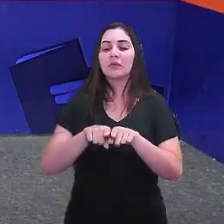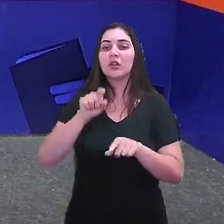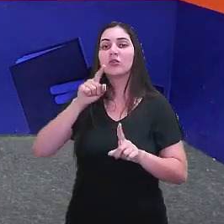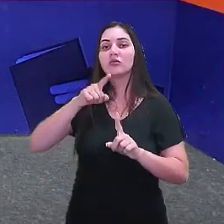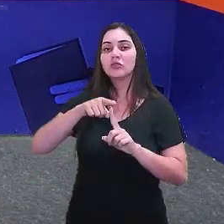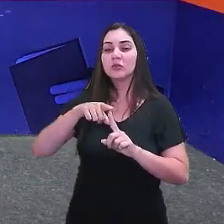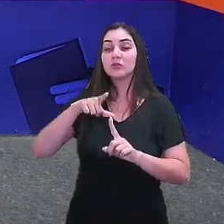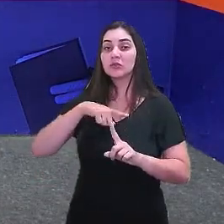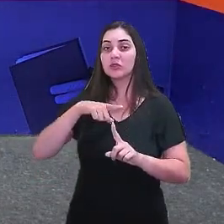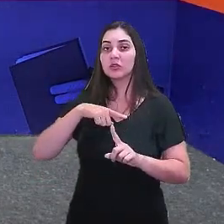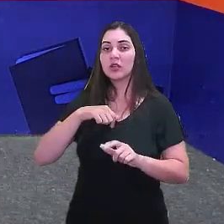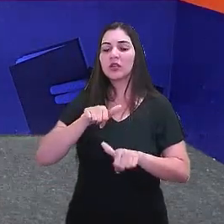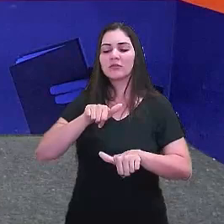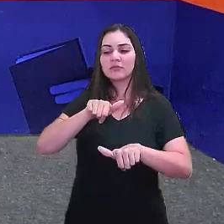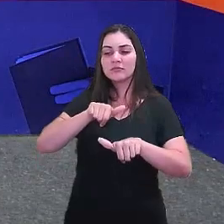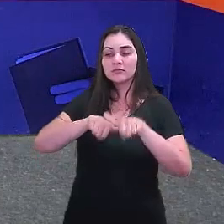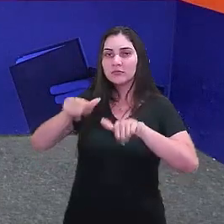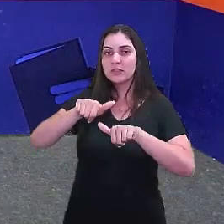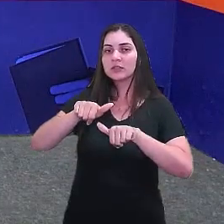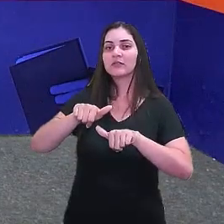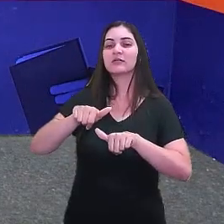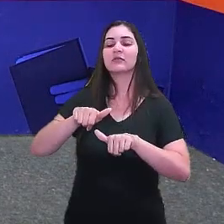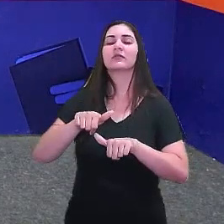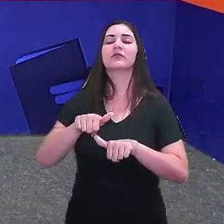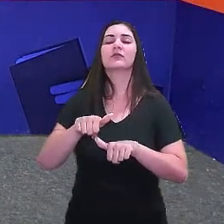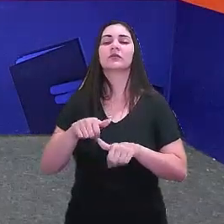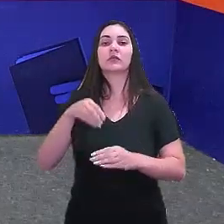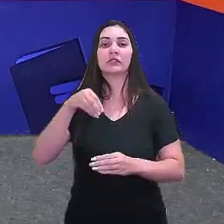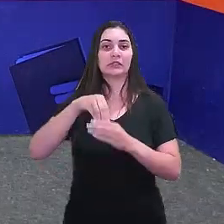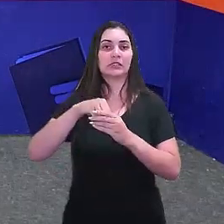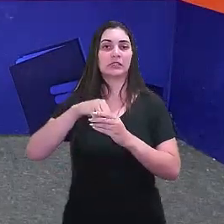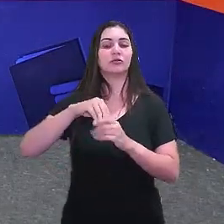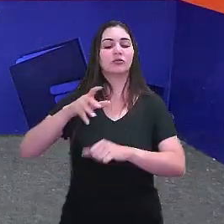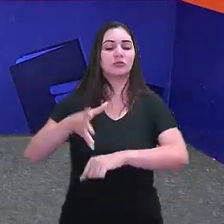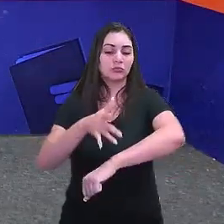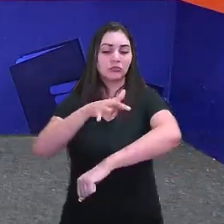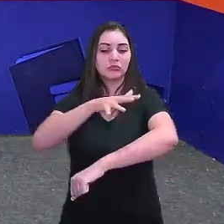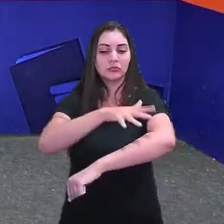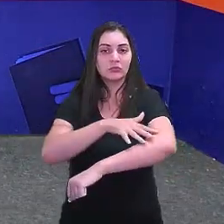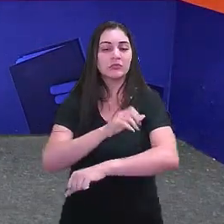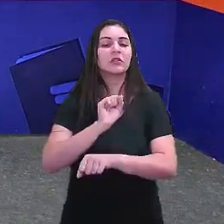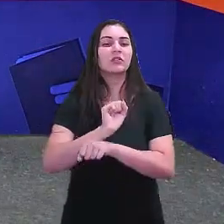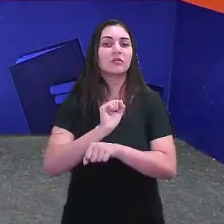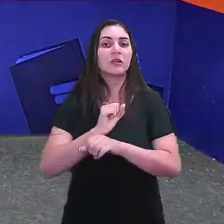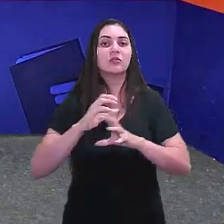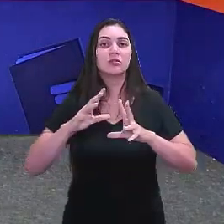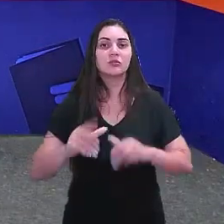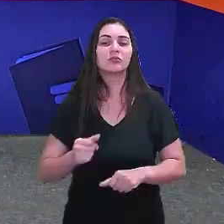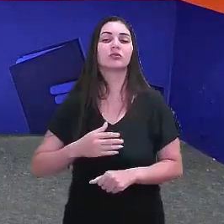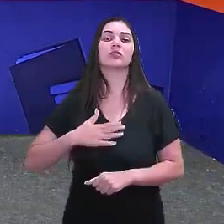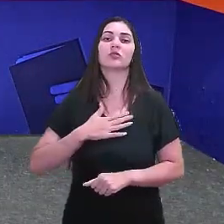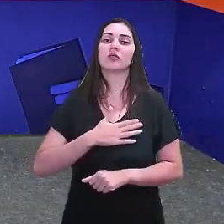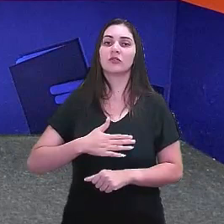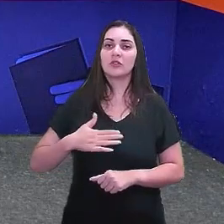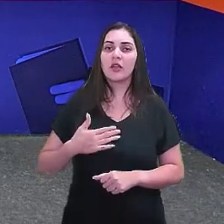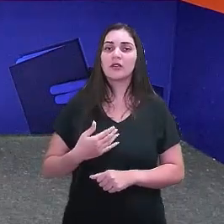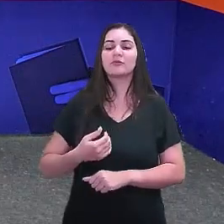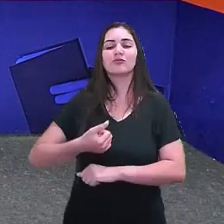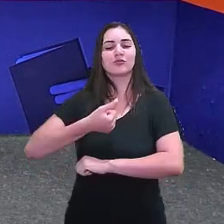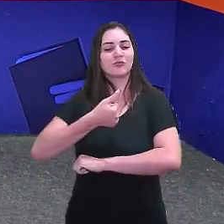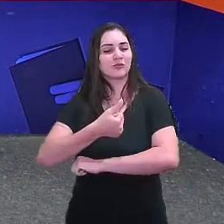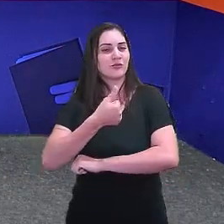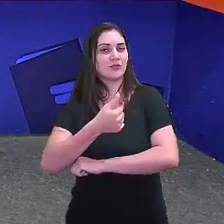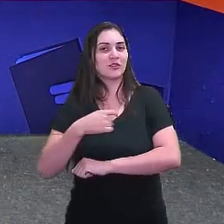que existem de transformadores dentro do nosso relevo. Espero que todos tenham gostado, curtido a nossa